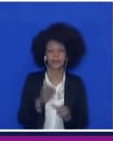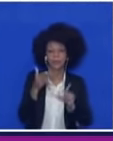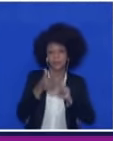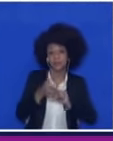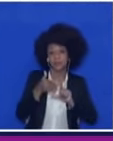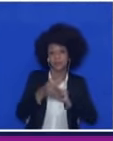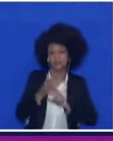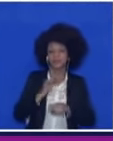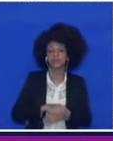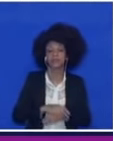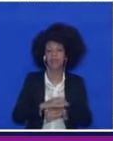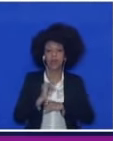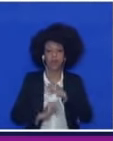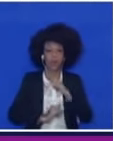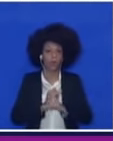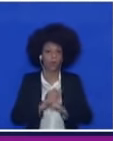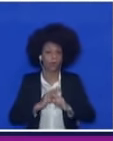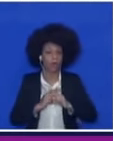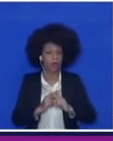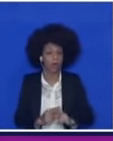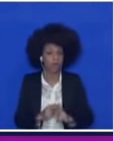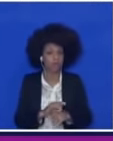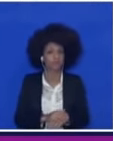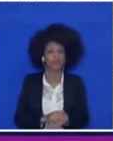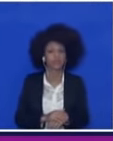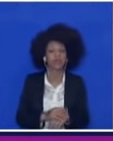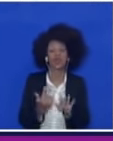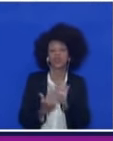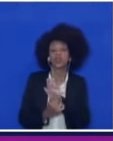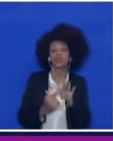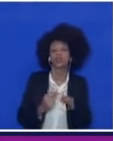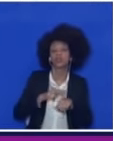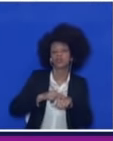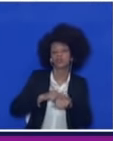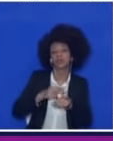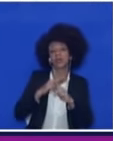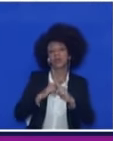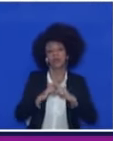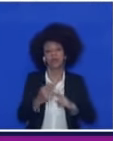acessar e apostar online, é só acessar